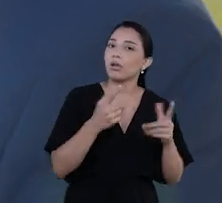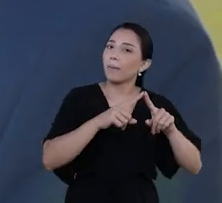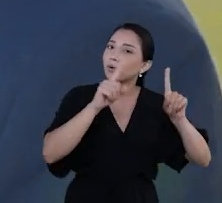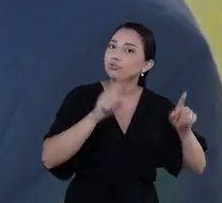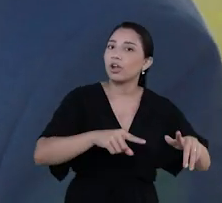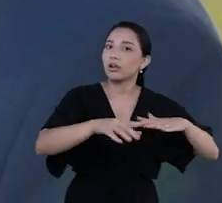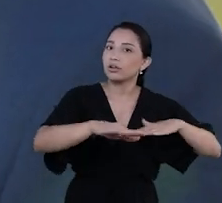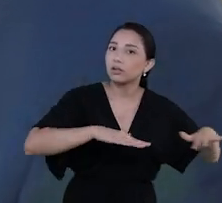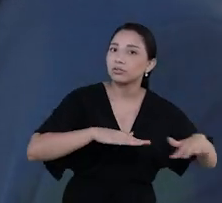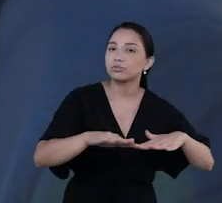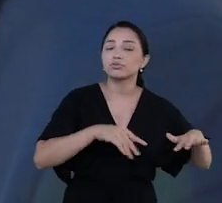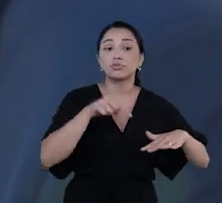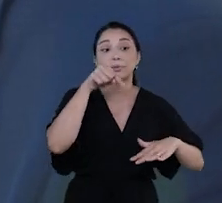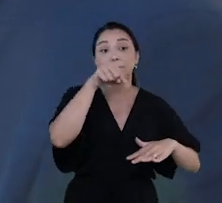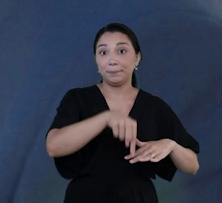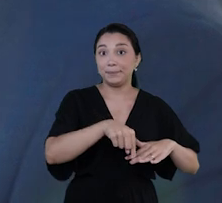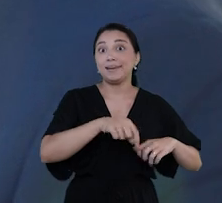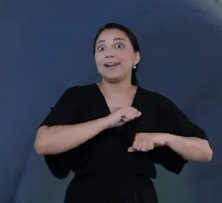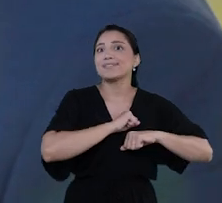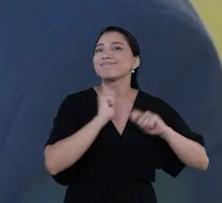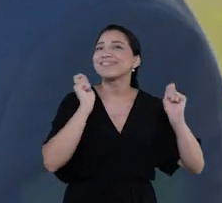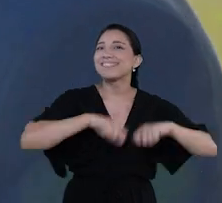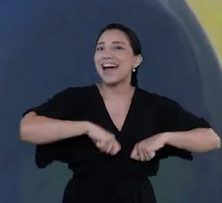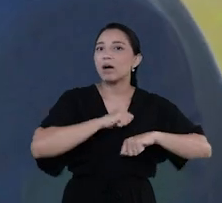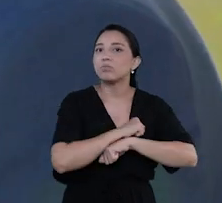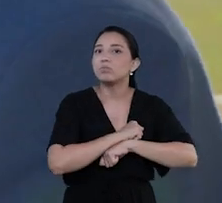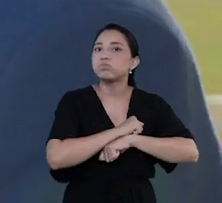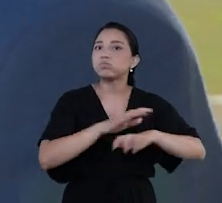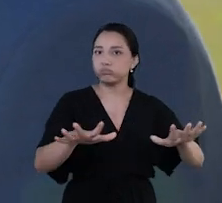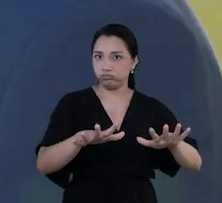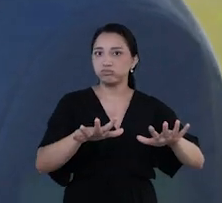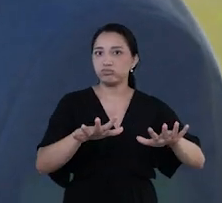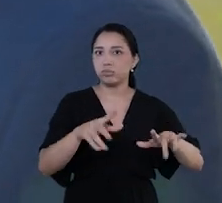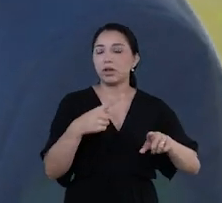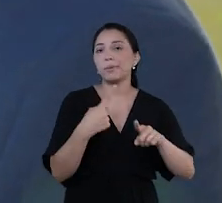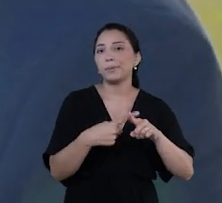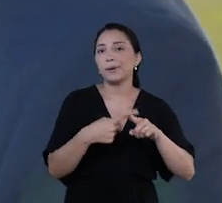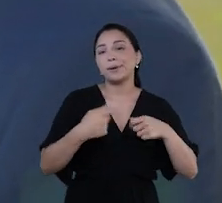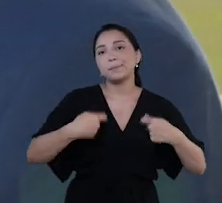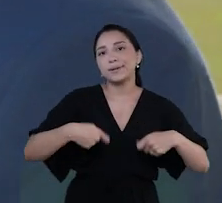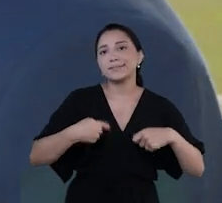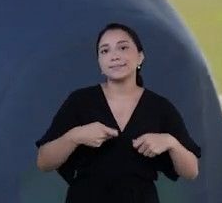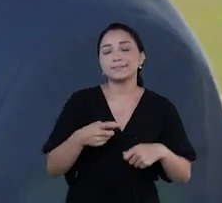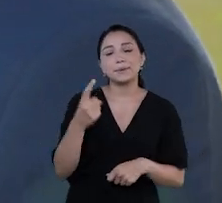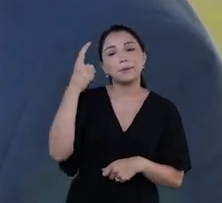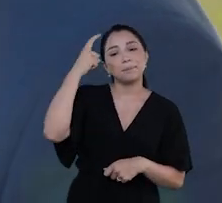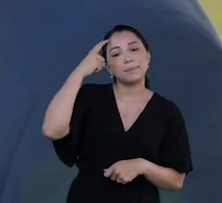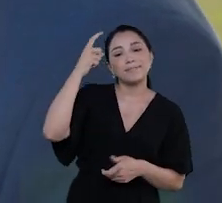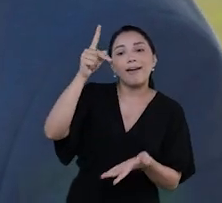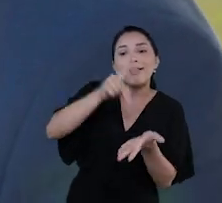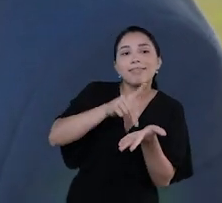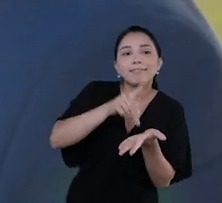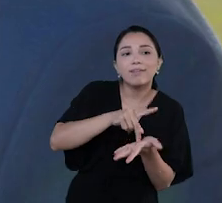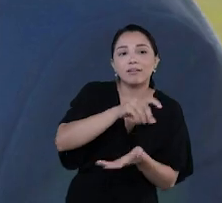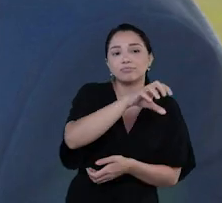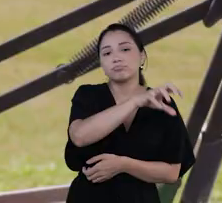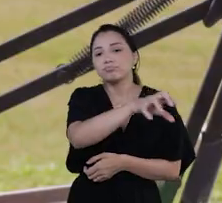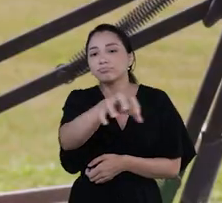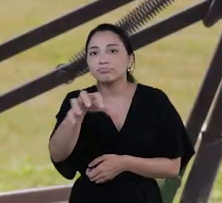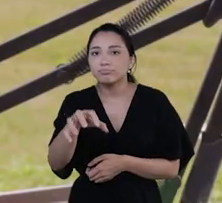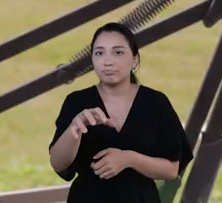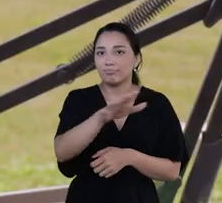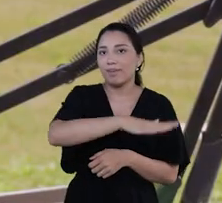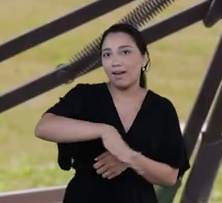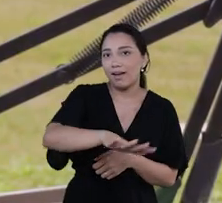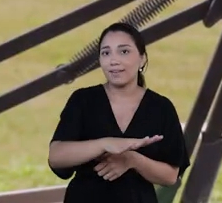replicados guardadas as né evidentemente a realidade de cada local eh no em todo o território do Brasil em todo território brasileiro